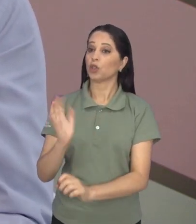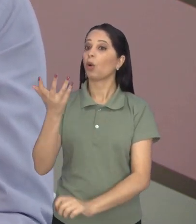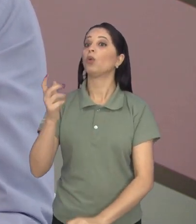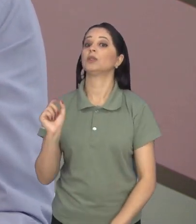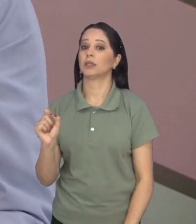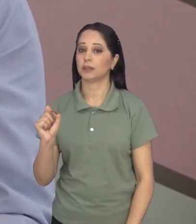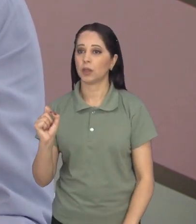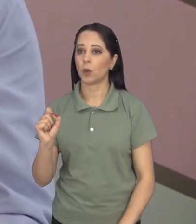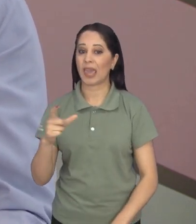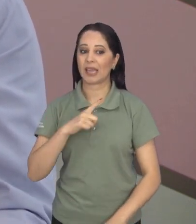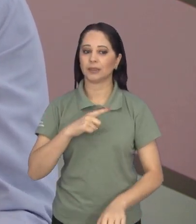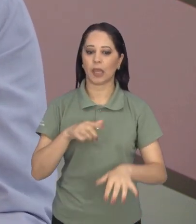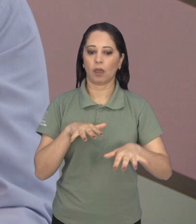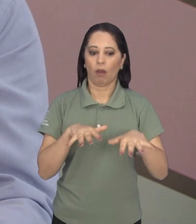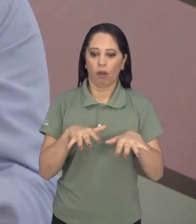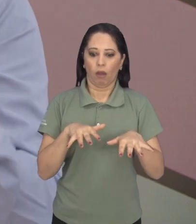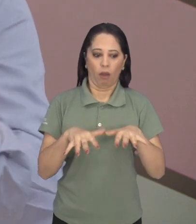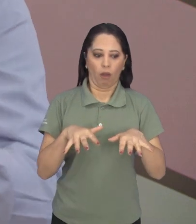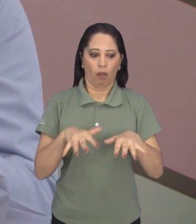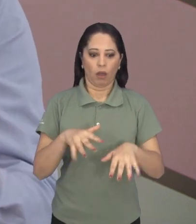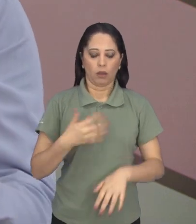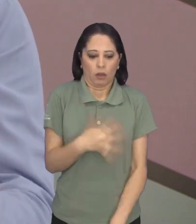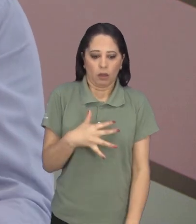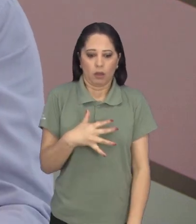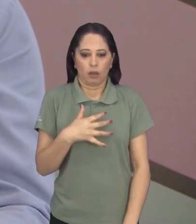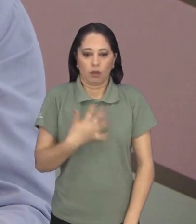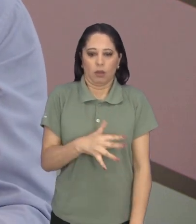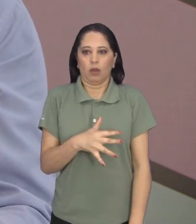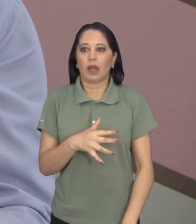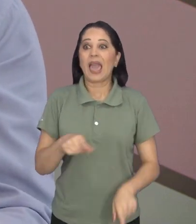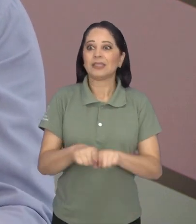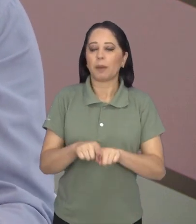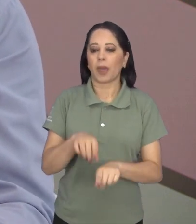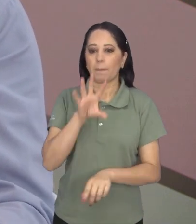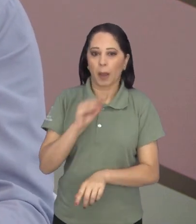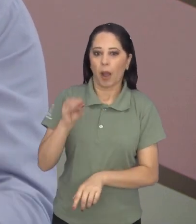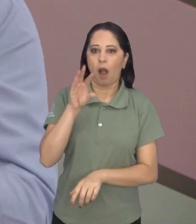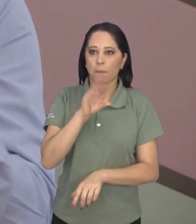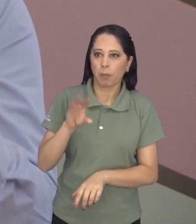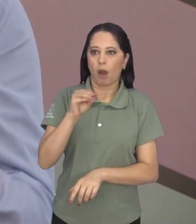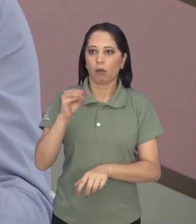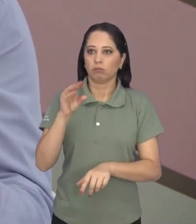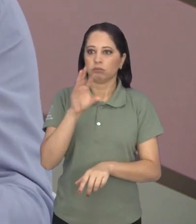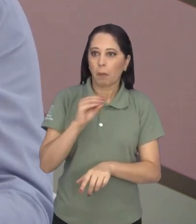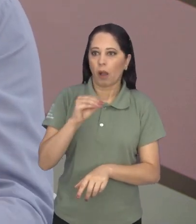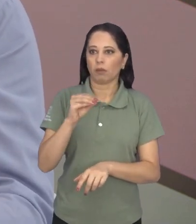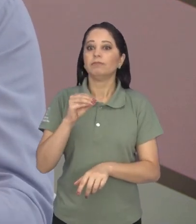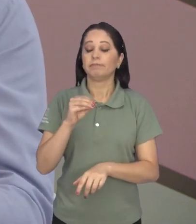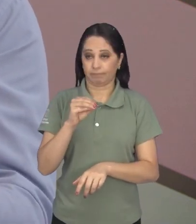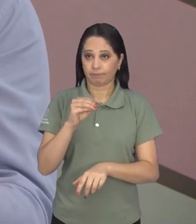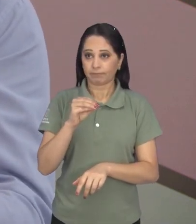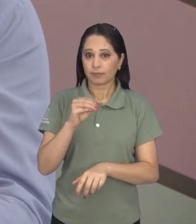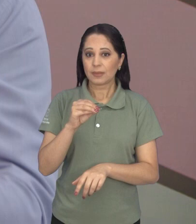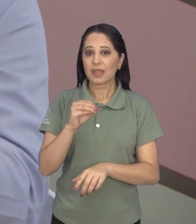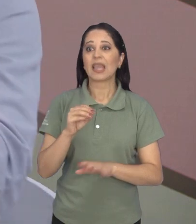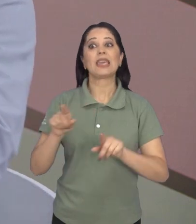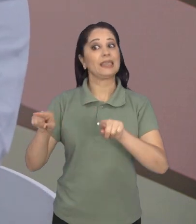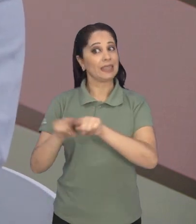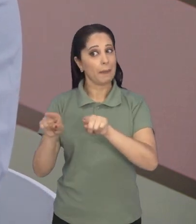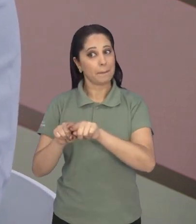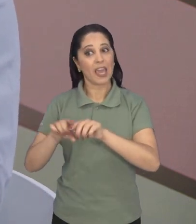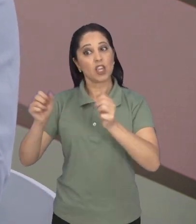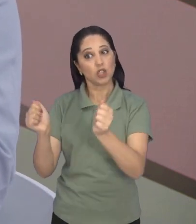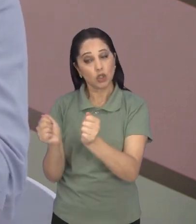tiques motores, os de movimento e os tiques fonéticos, que são variáveis também, e,